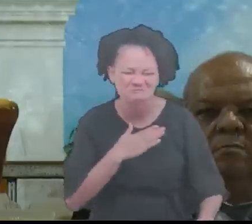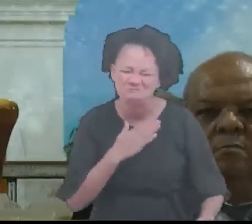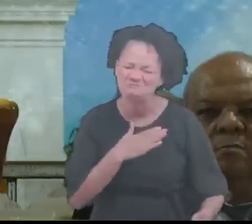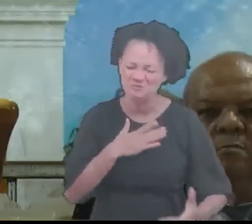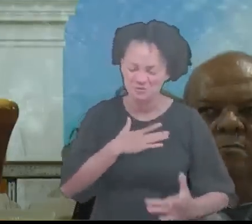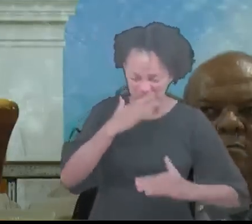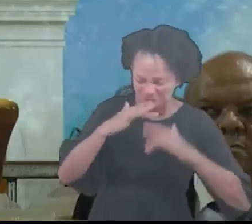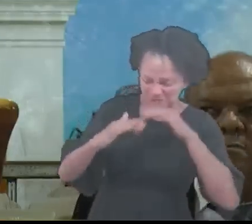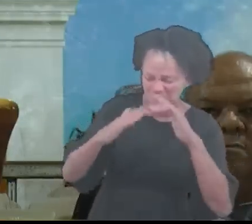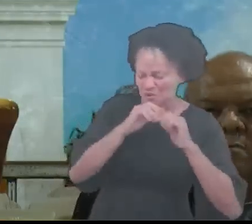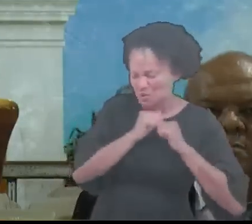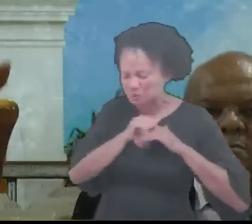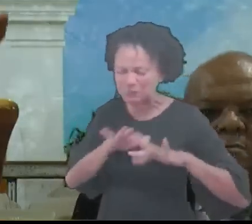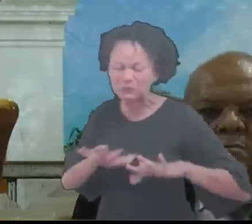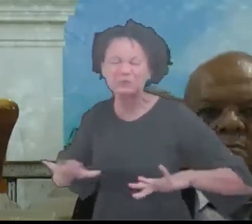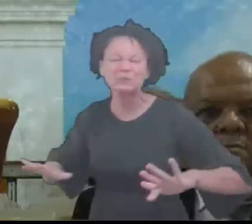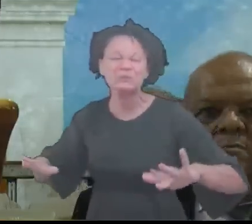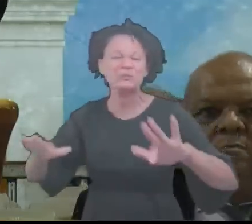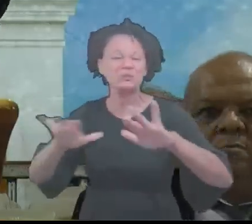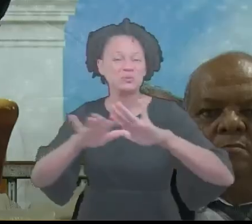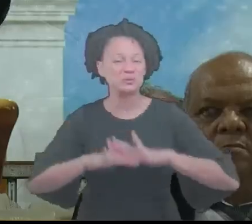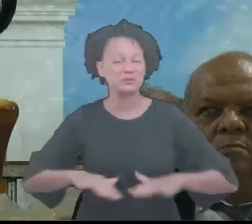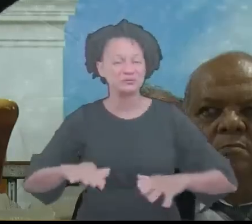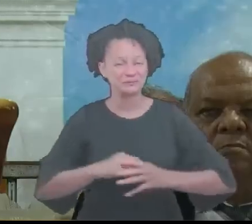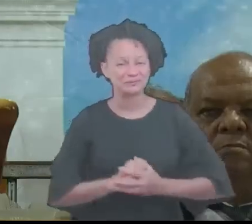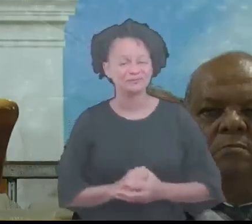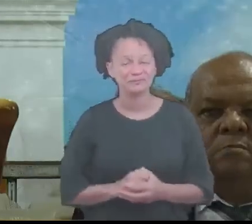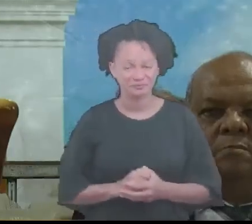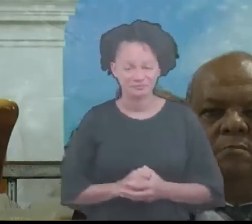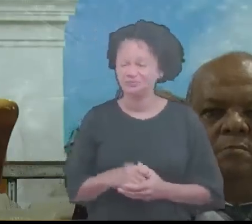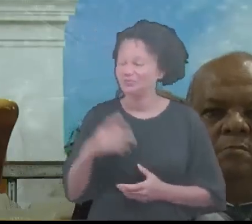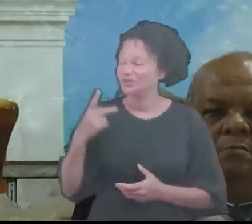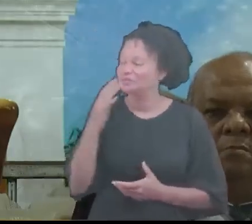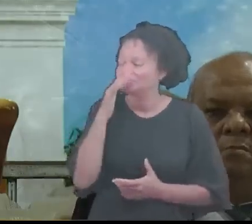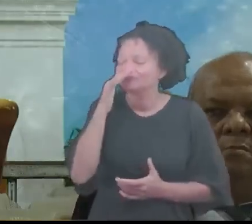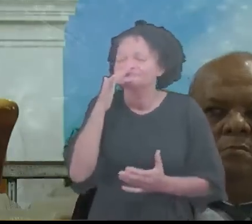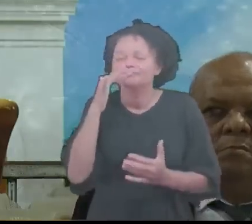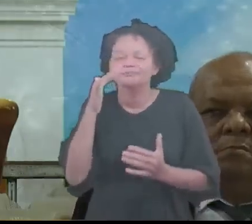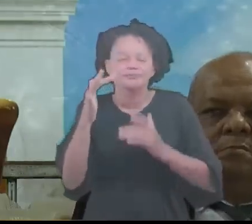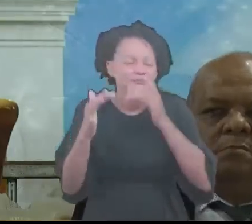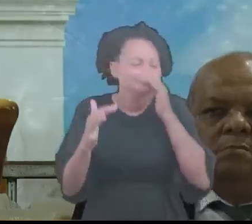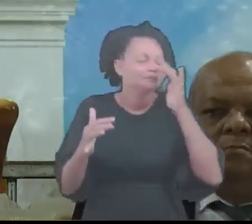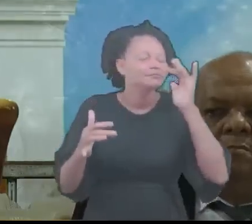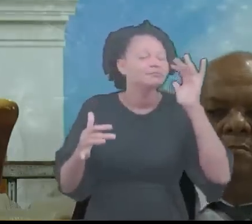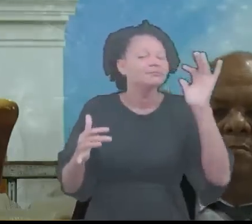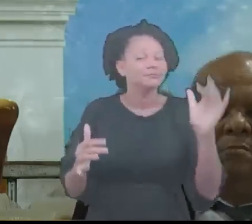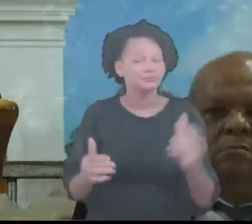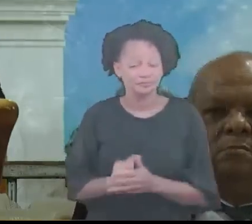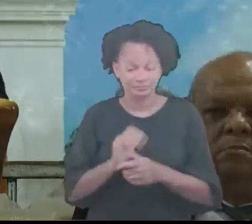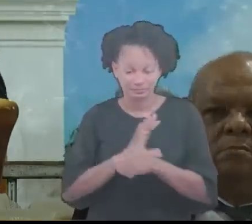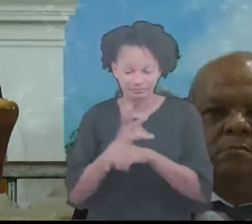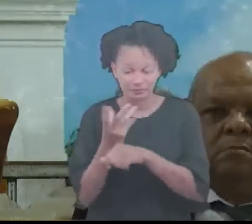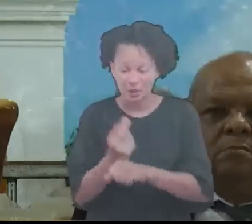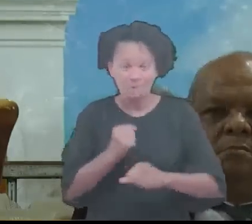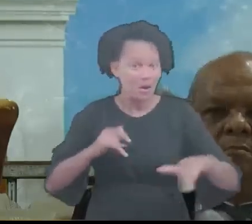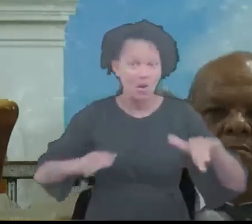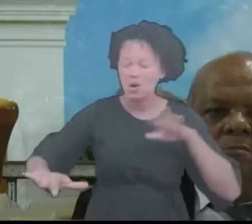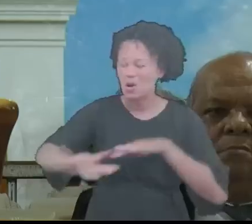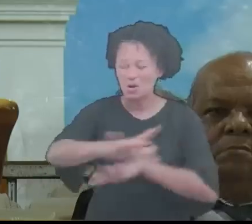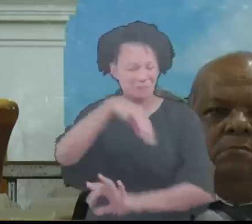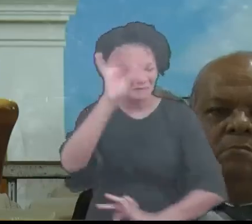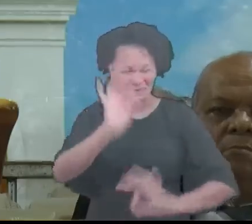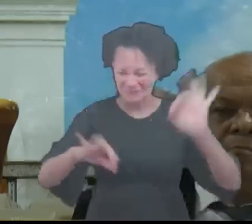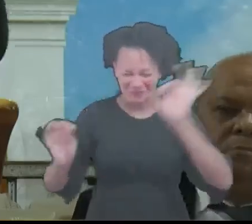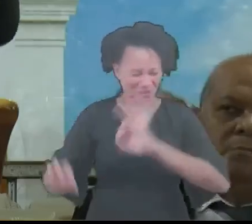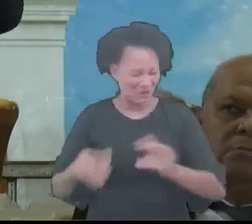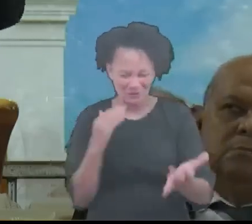a noiva, exala, aleluia, o seu aroma. Quando a igreja pega fogo, quando os